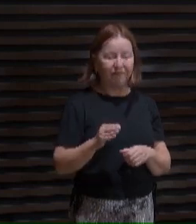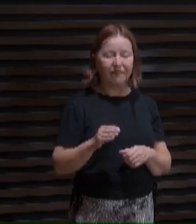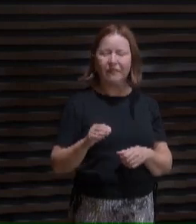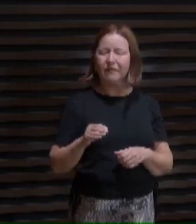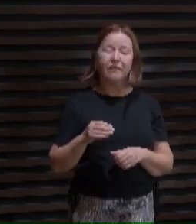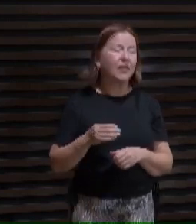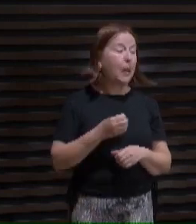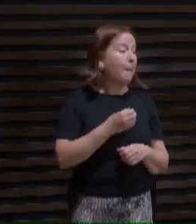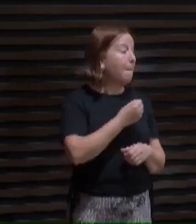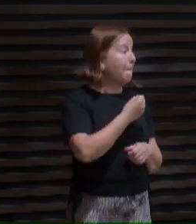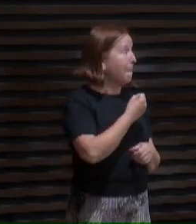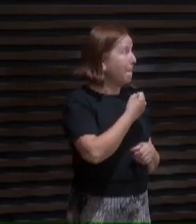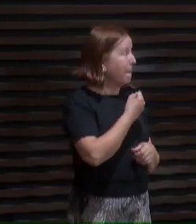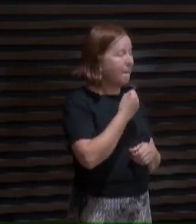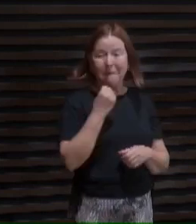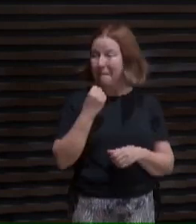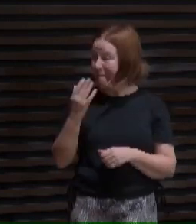tem tempo aqui para escutar?